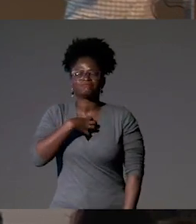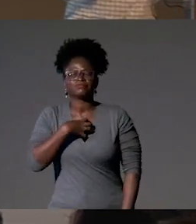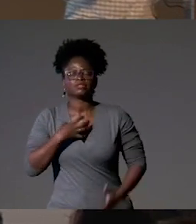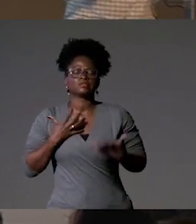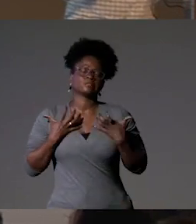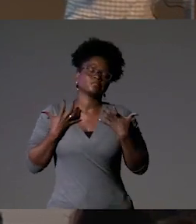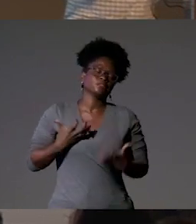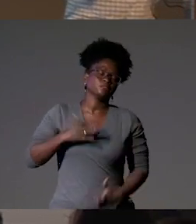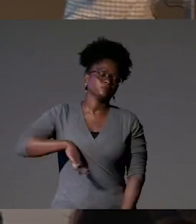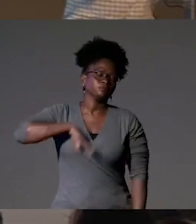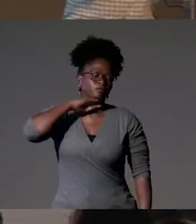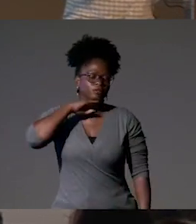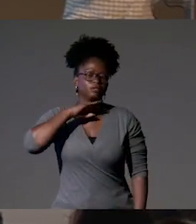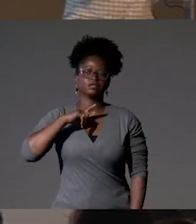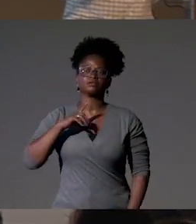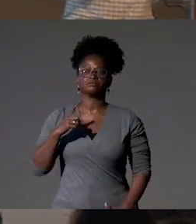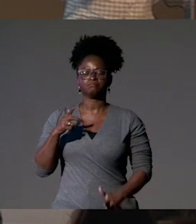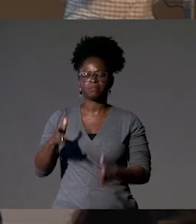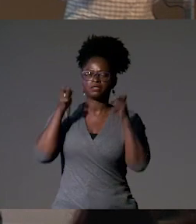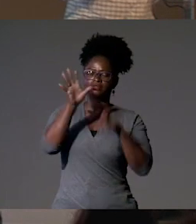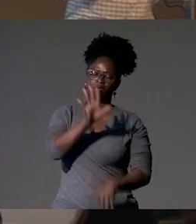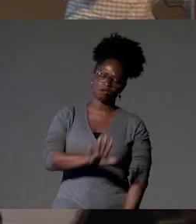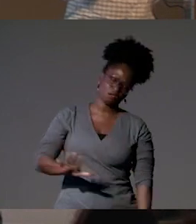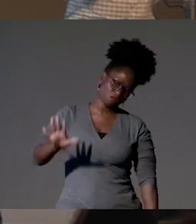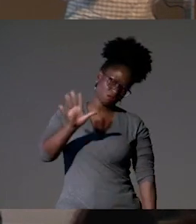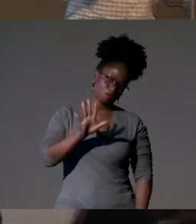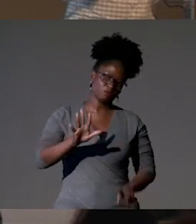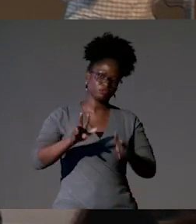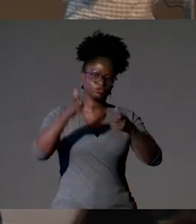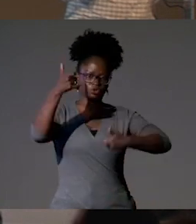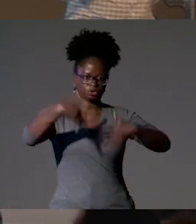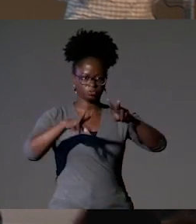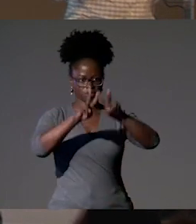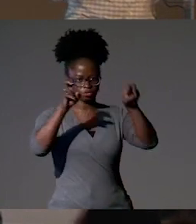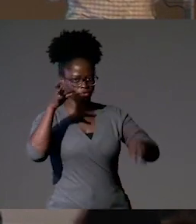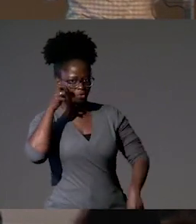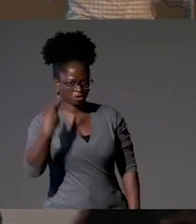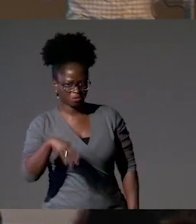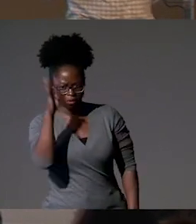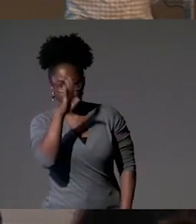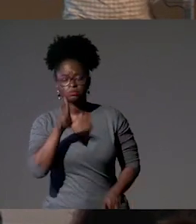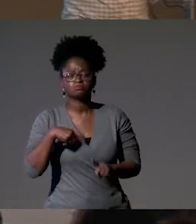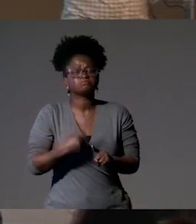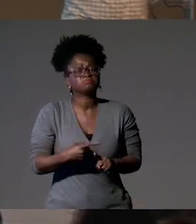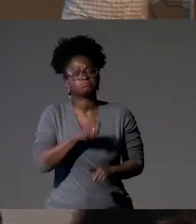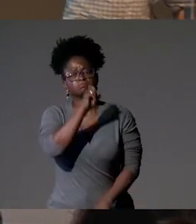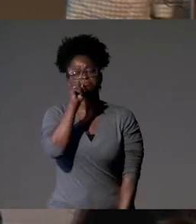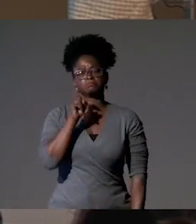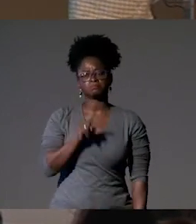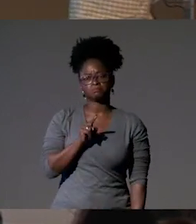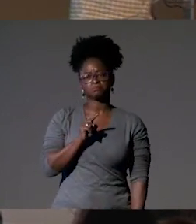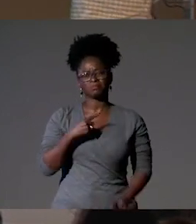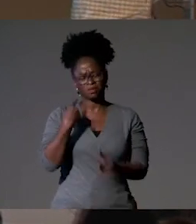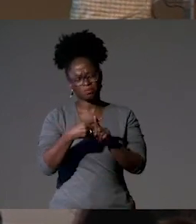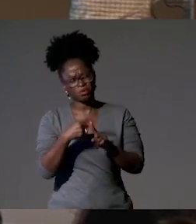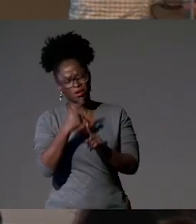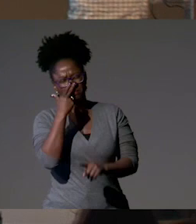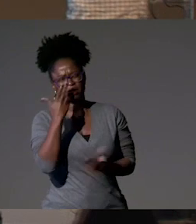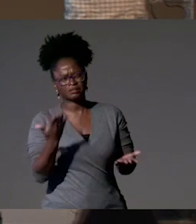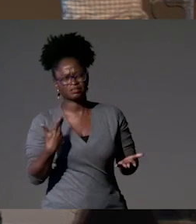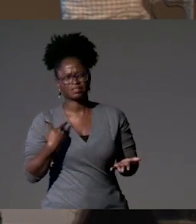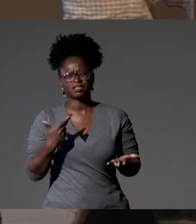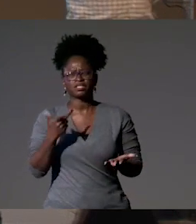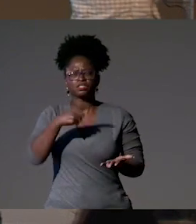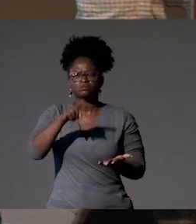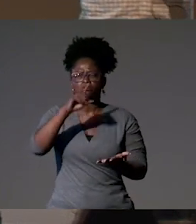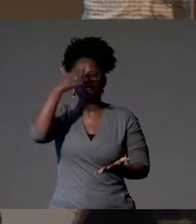ficando chato? Eu tenho um pouco essa impressão de falar de sono no Brasil. Por quê? Porque parece que ainda não caiu